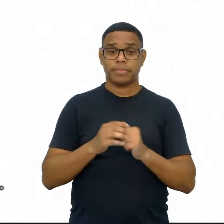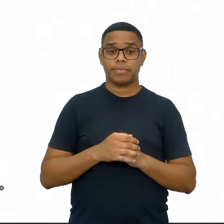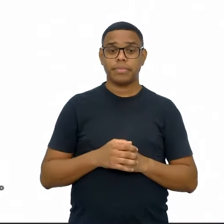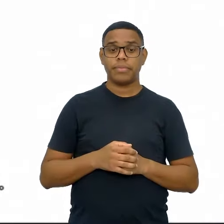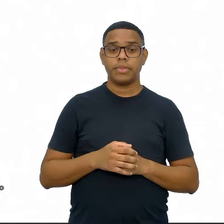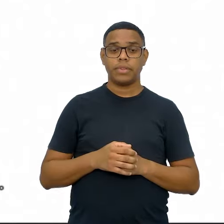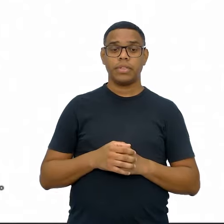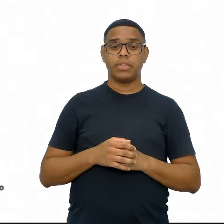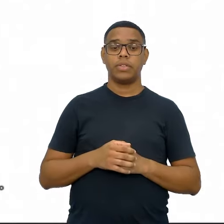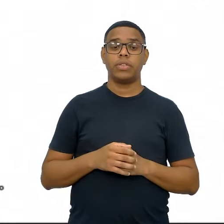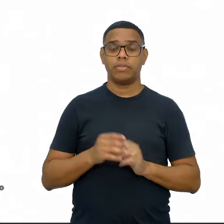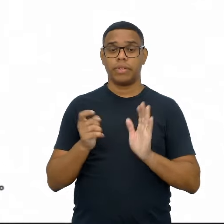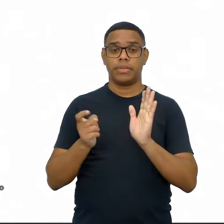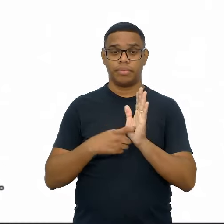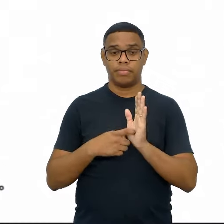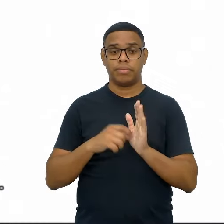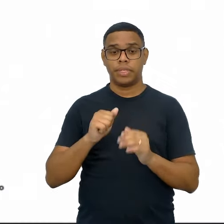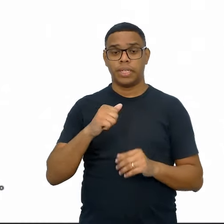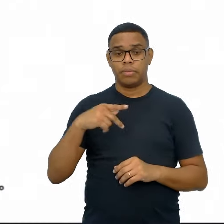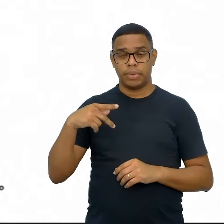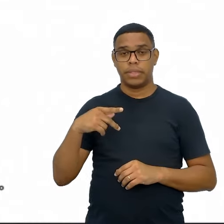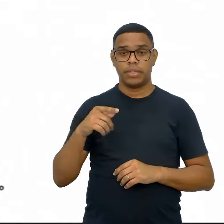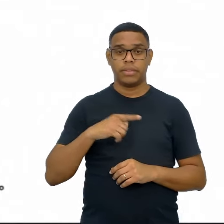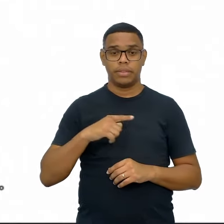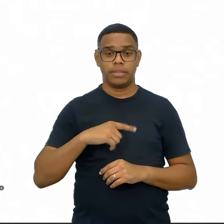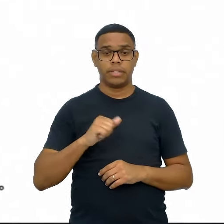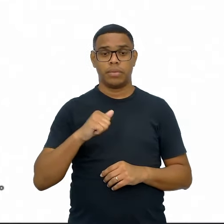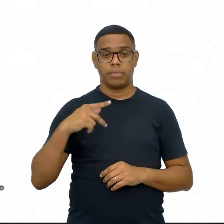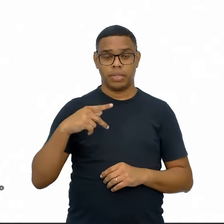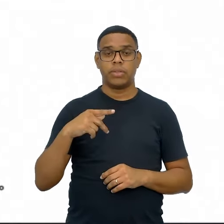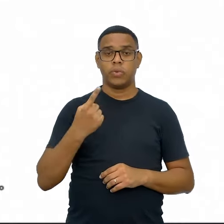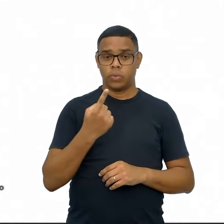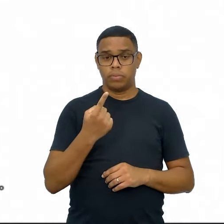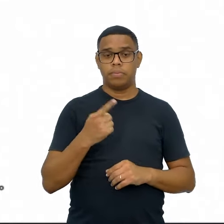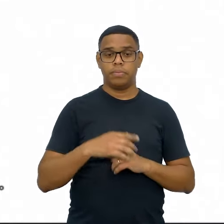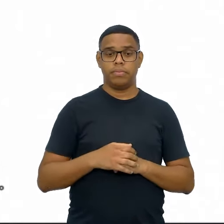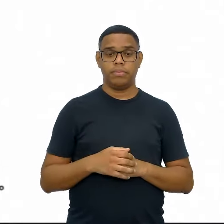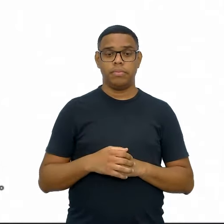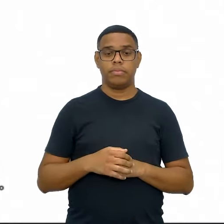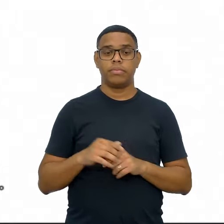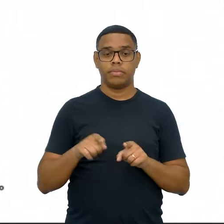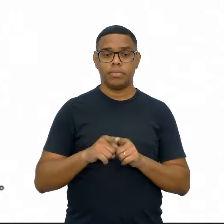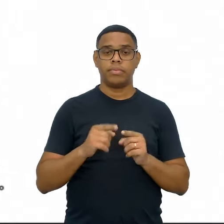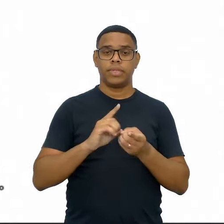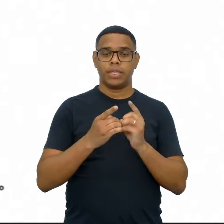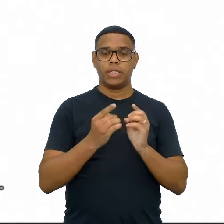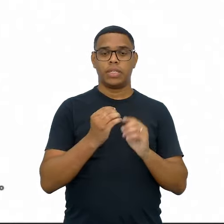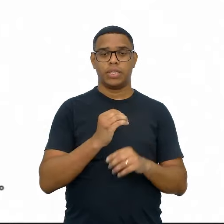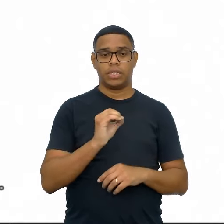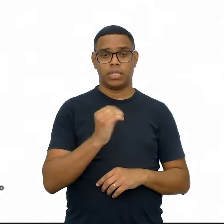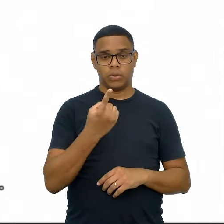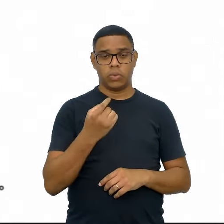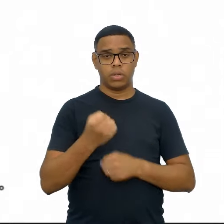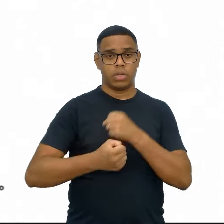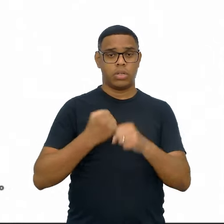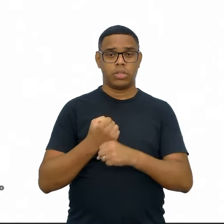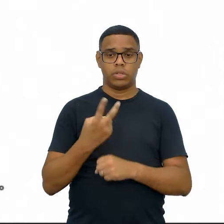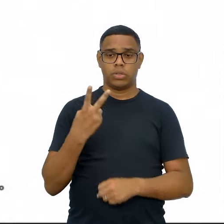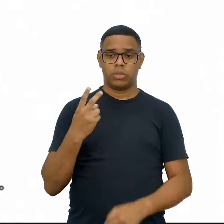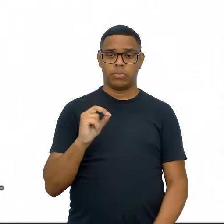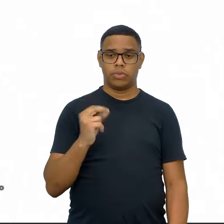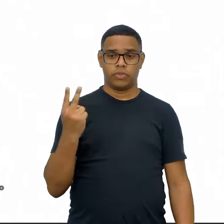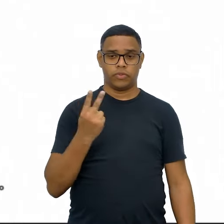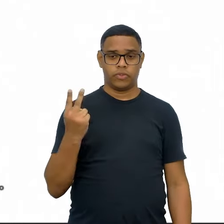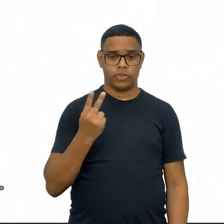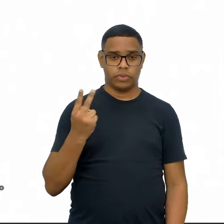vai abrir aqui a biblioteca, vai ter a AP, tá vendo? A AP1 e a sequência didática 1 de 2022. Aqui